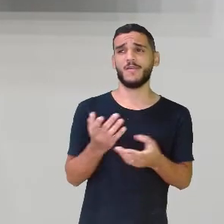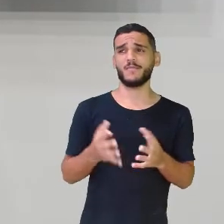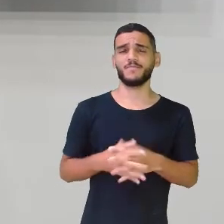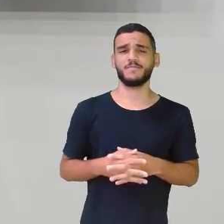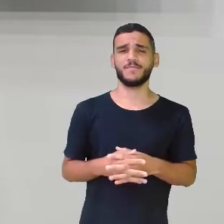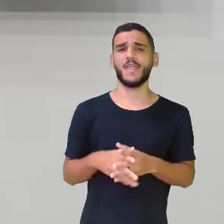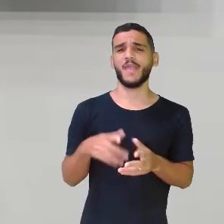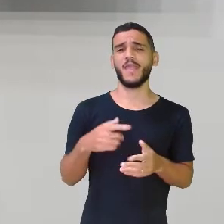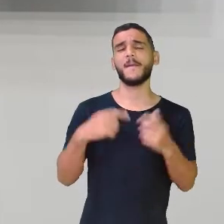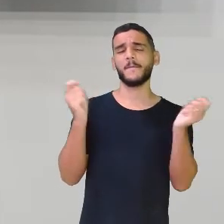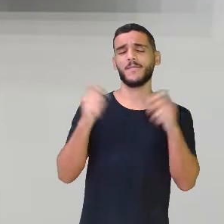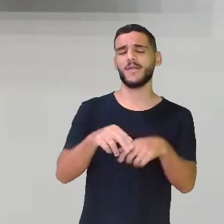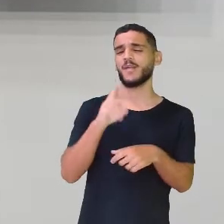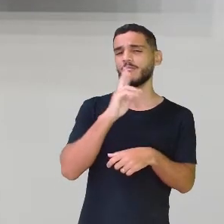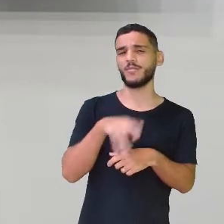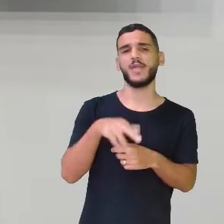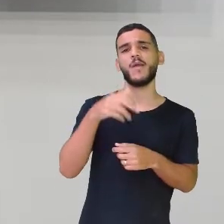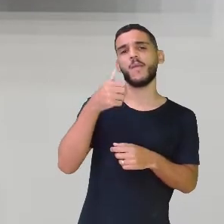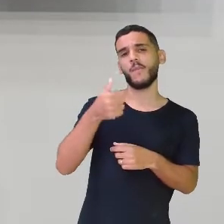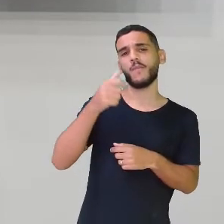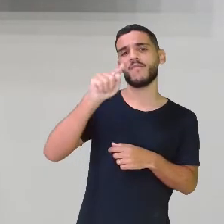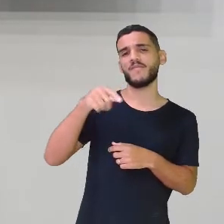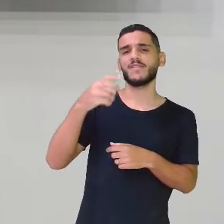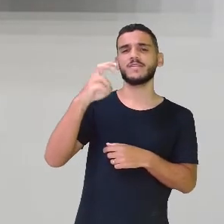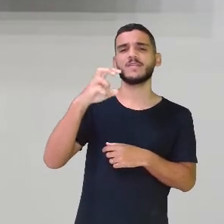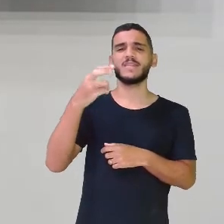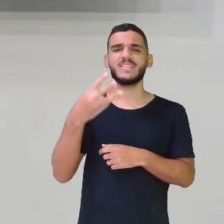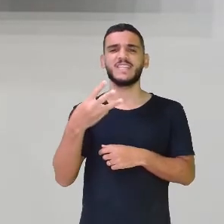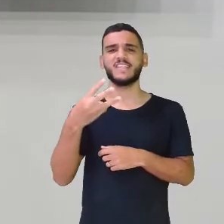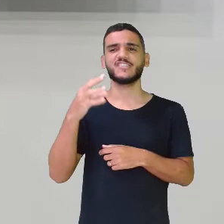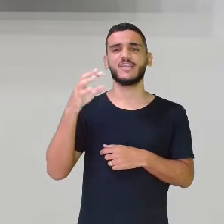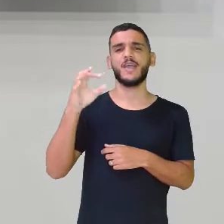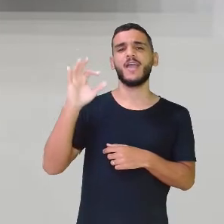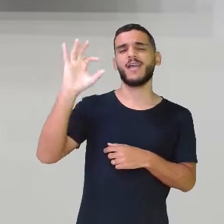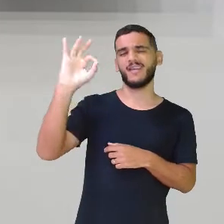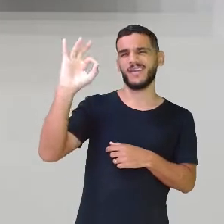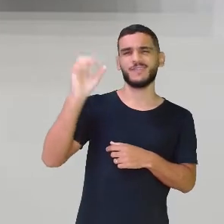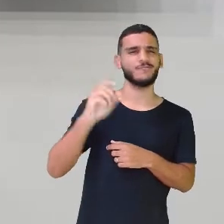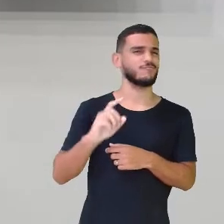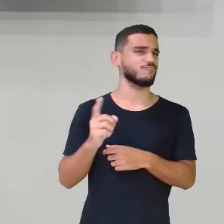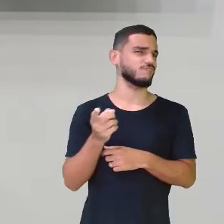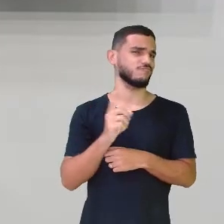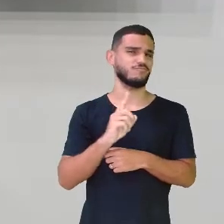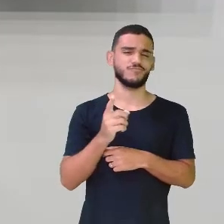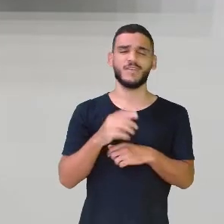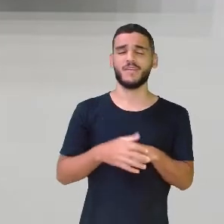1,53 graus. Não, né? Eu poderia dizer que eu tenho